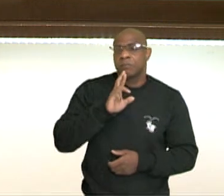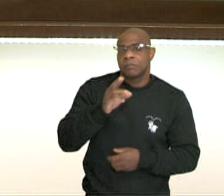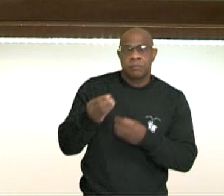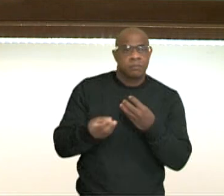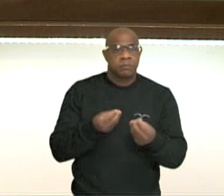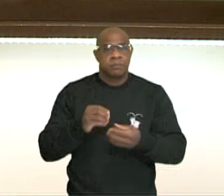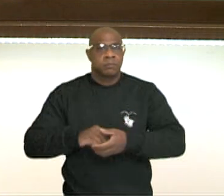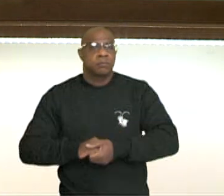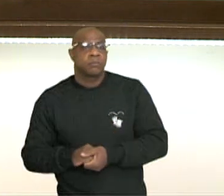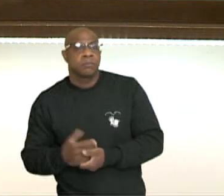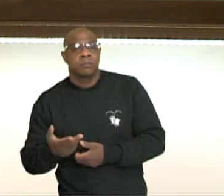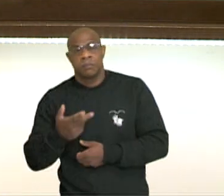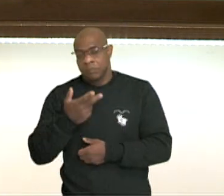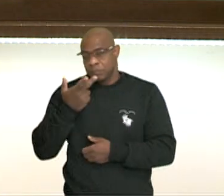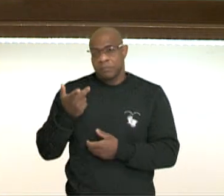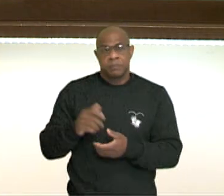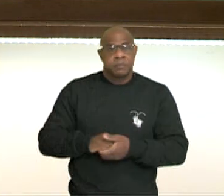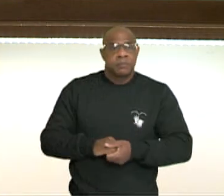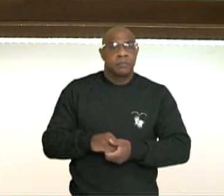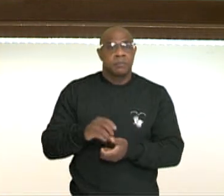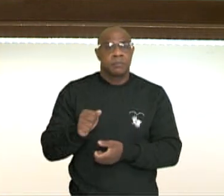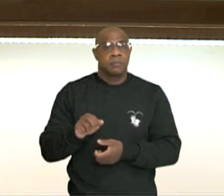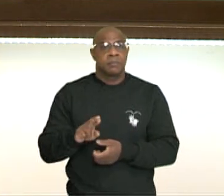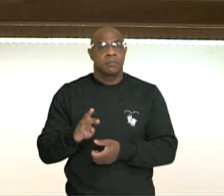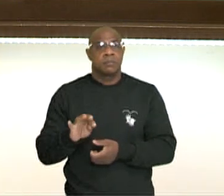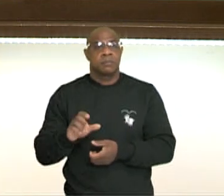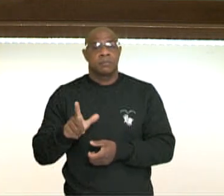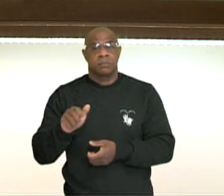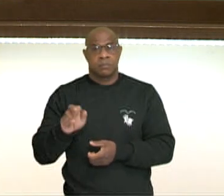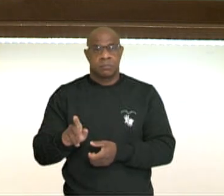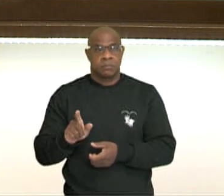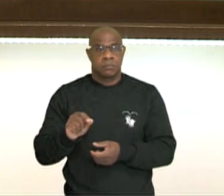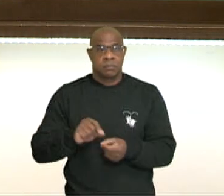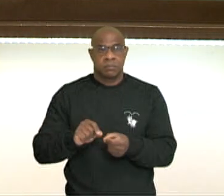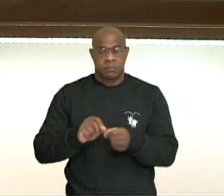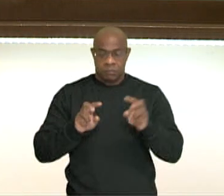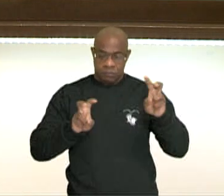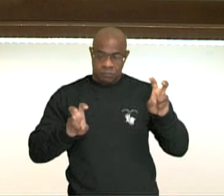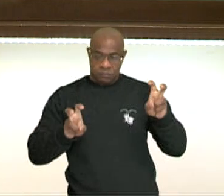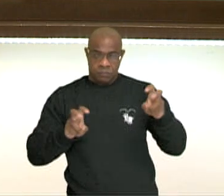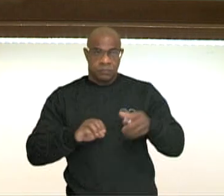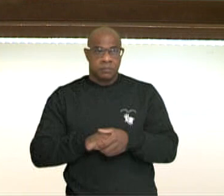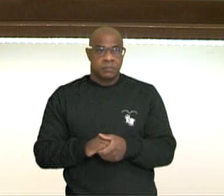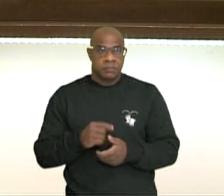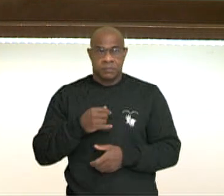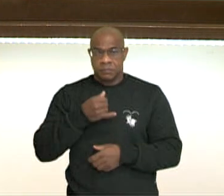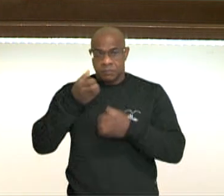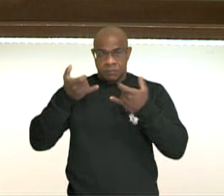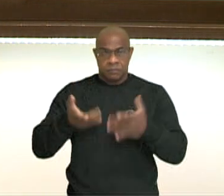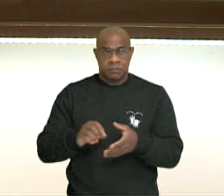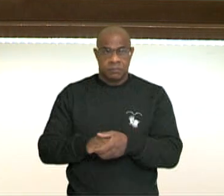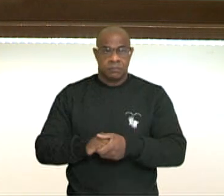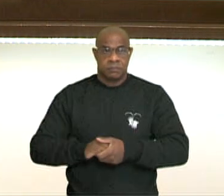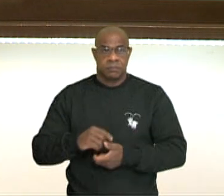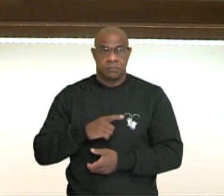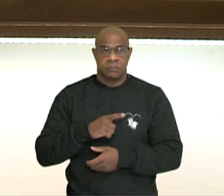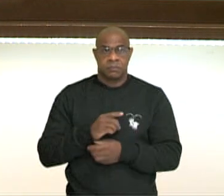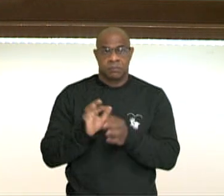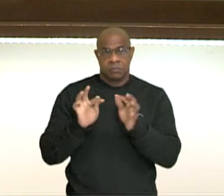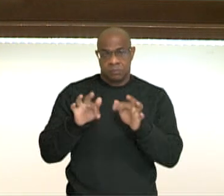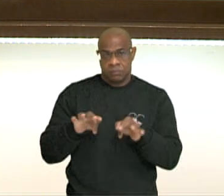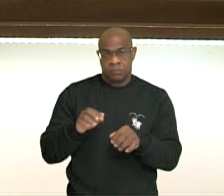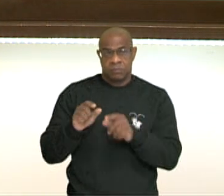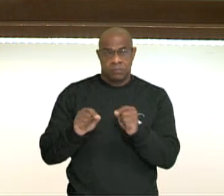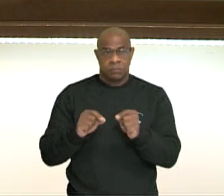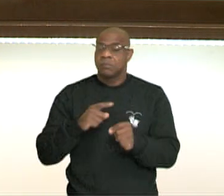este parágrafo para a conclusão do texto. Eu disse, no fim, o argumento eu tenho um parente negro é sempre usado